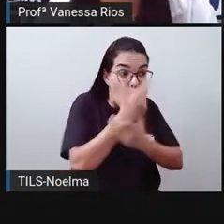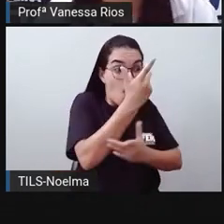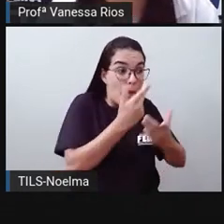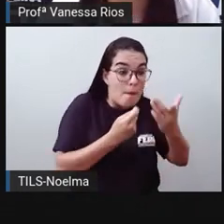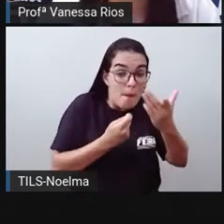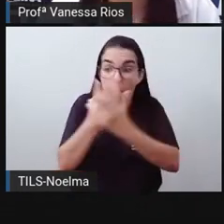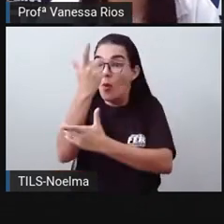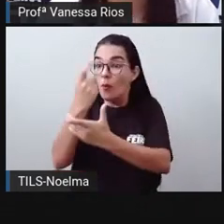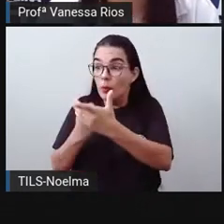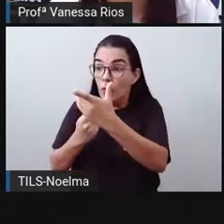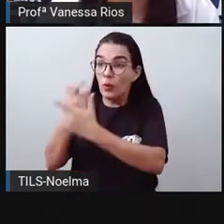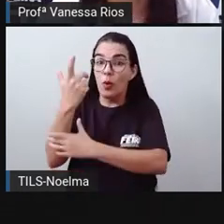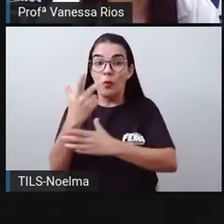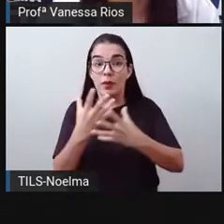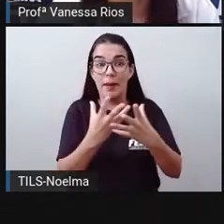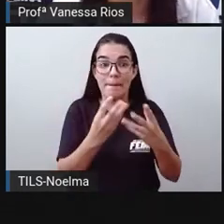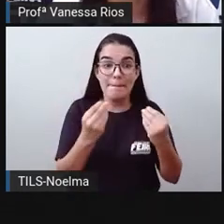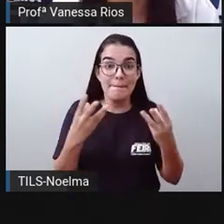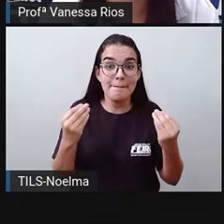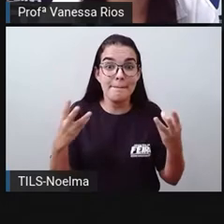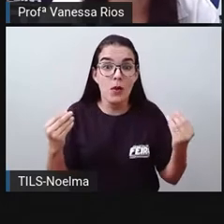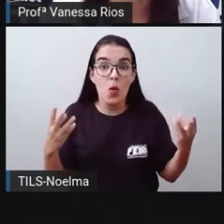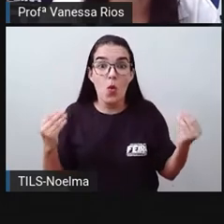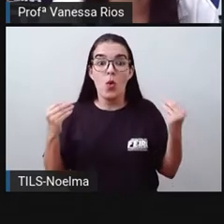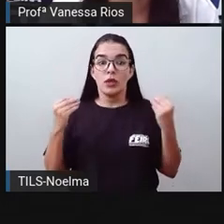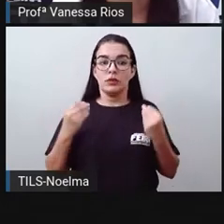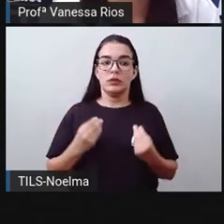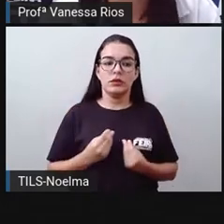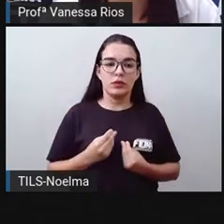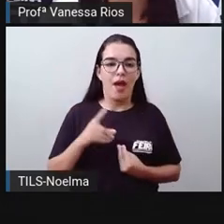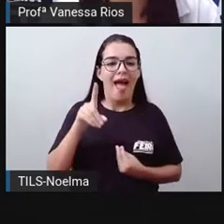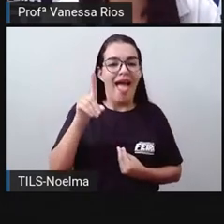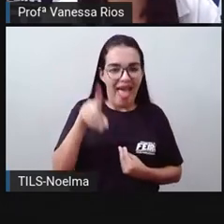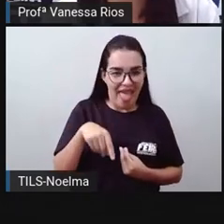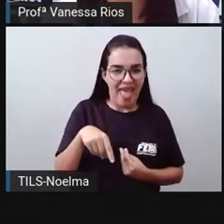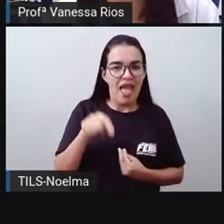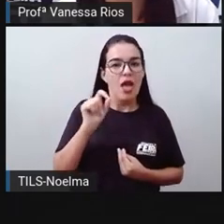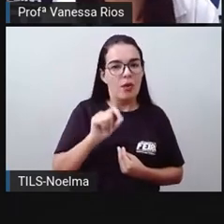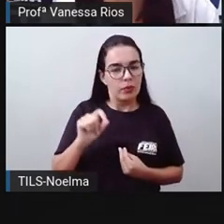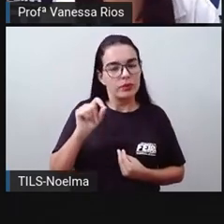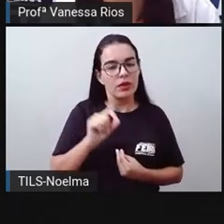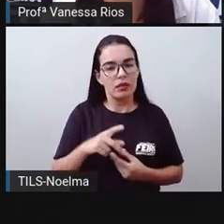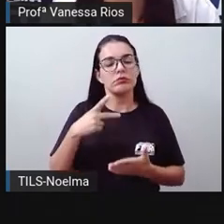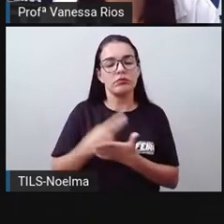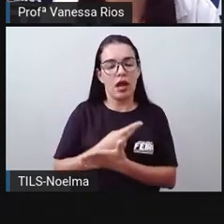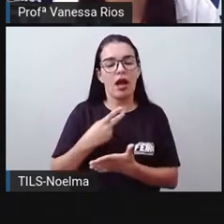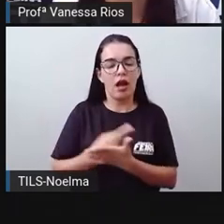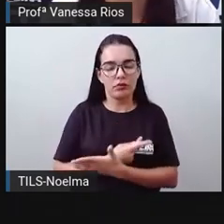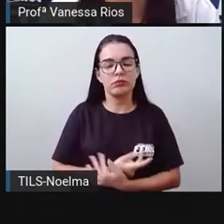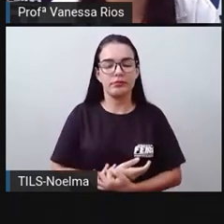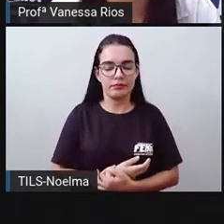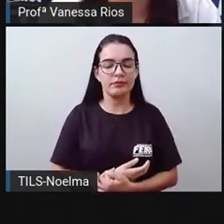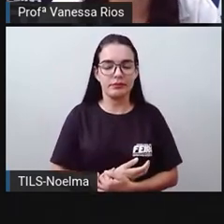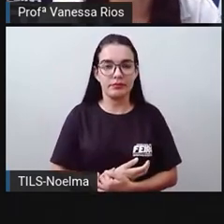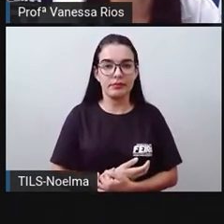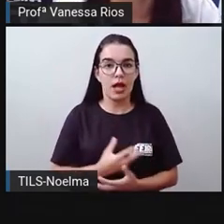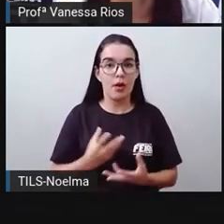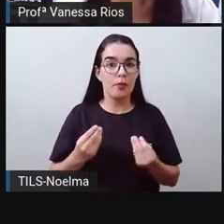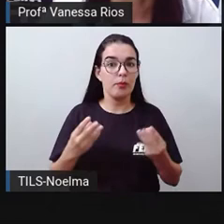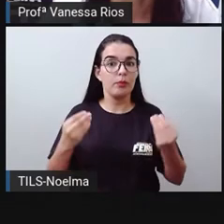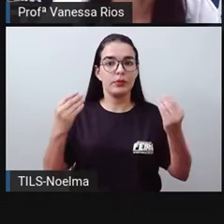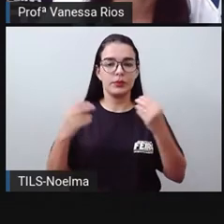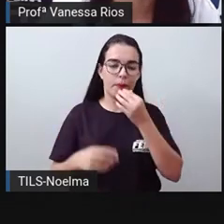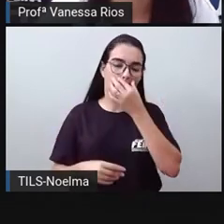consumismo, essa ação do comprar, né, do consumir, ela é atribuída aí a uma característica de